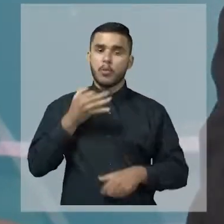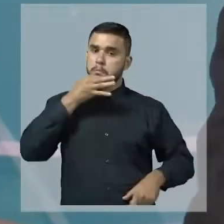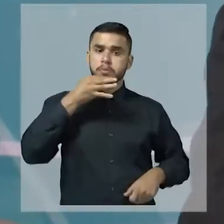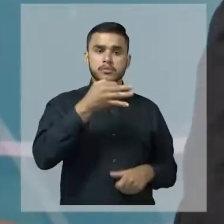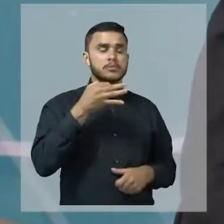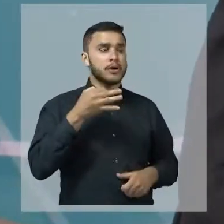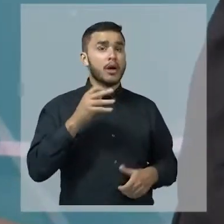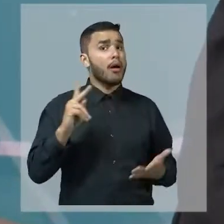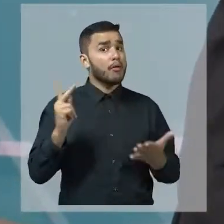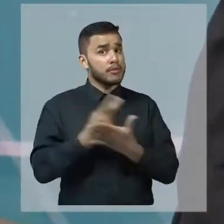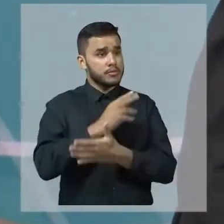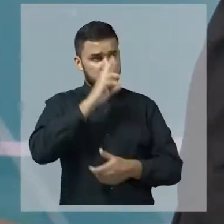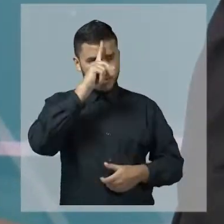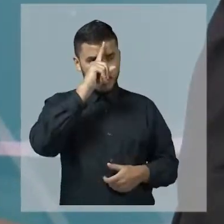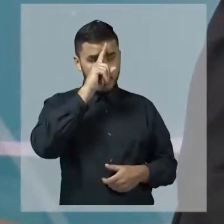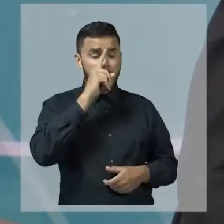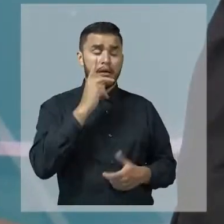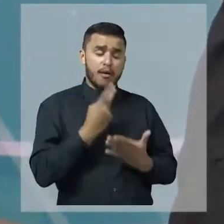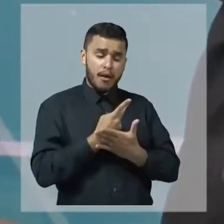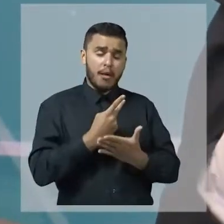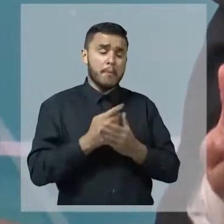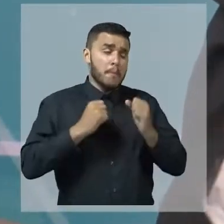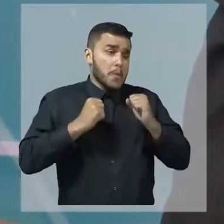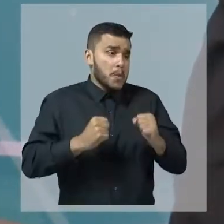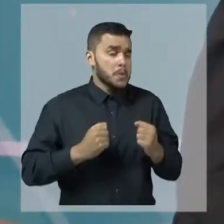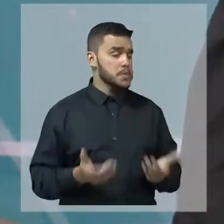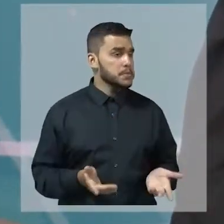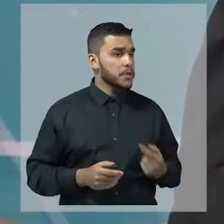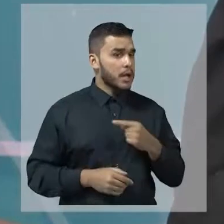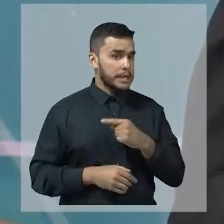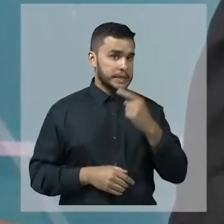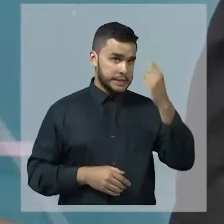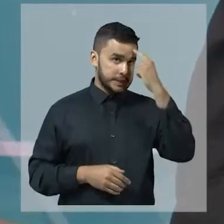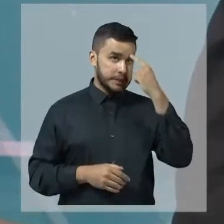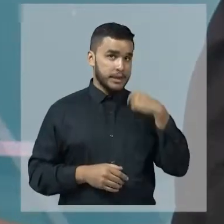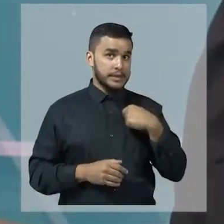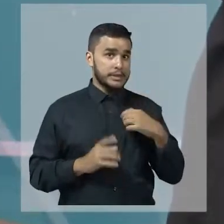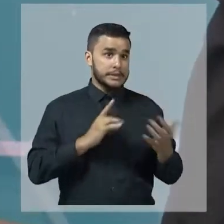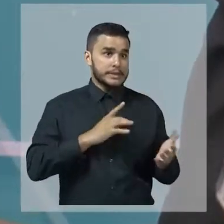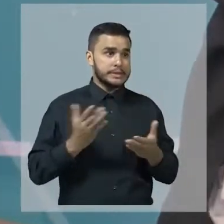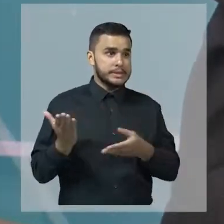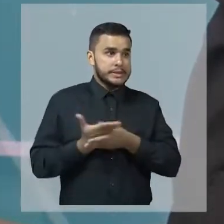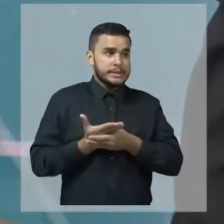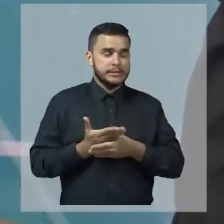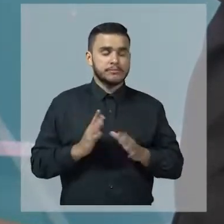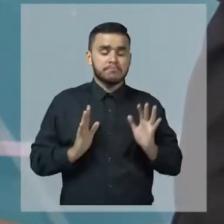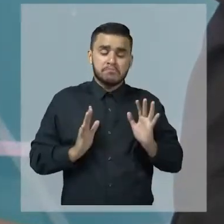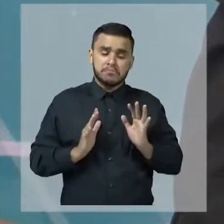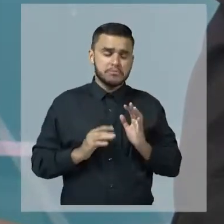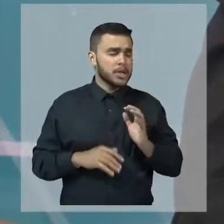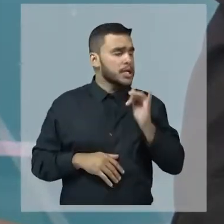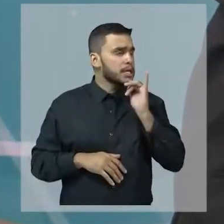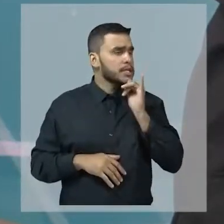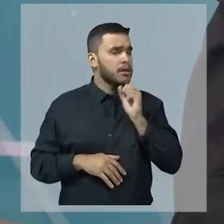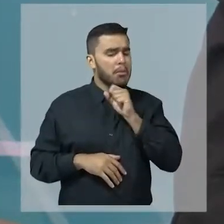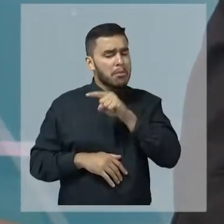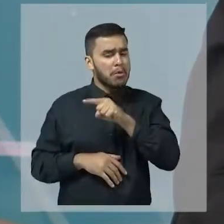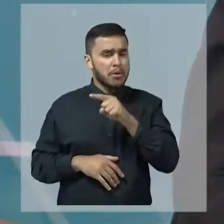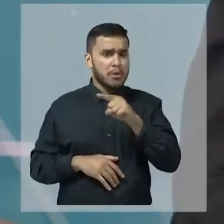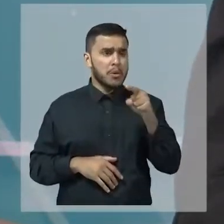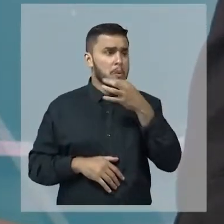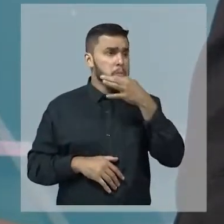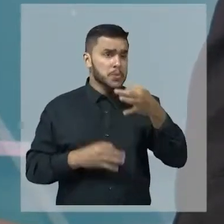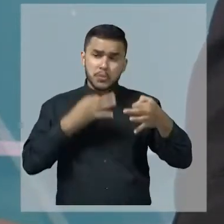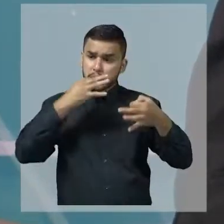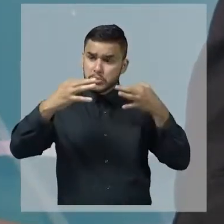Você pode discordar de um ministro, seja numa defesa oral, seja num recurso, enfim, numa petição qualquer,